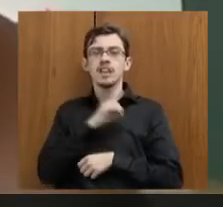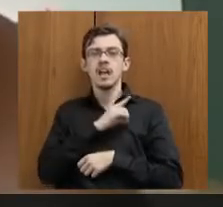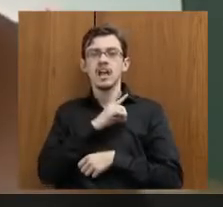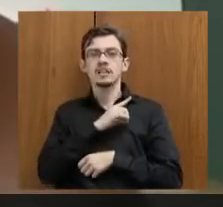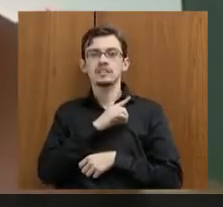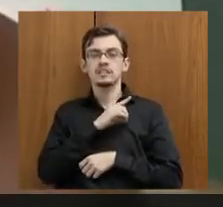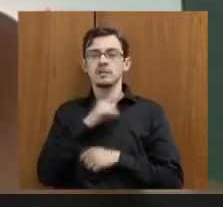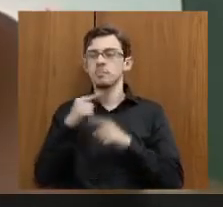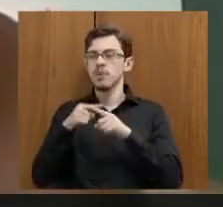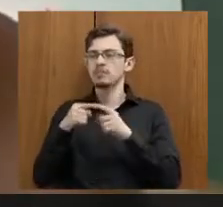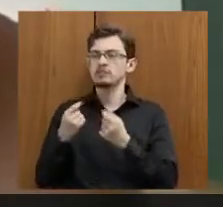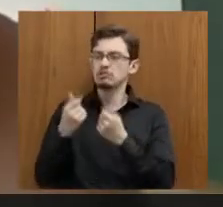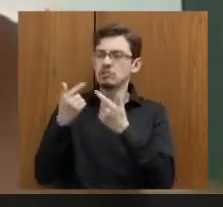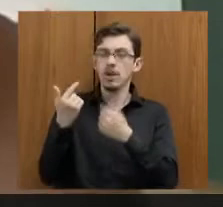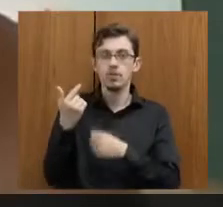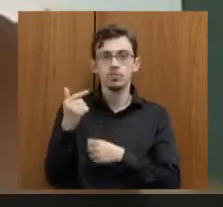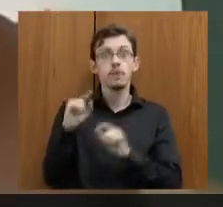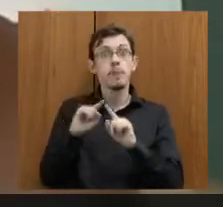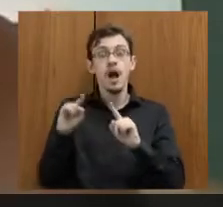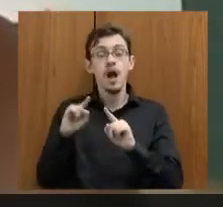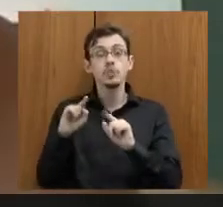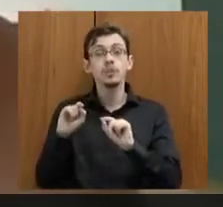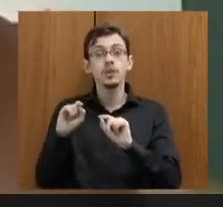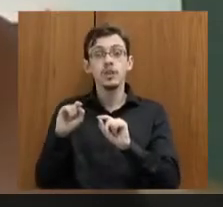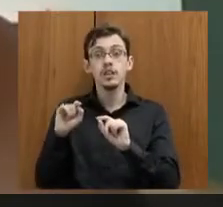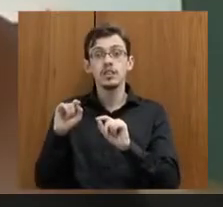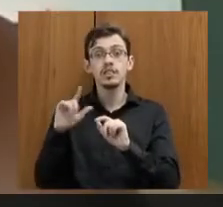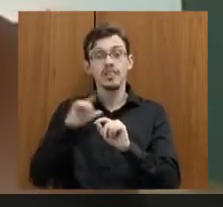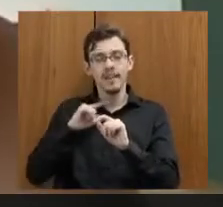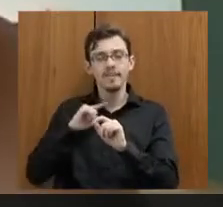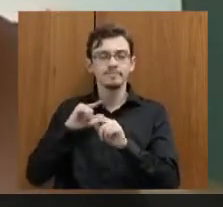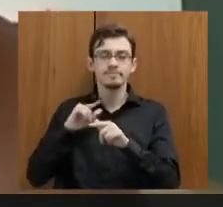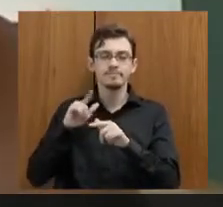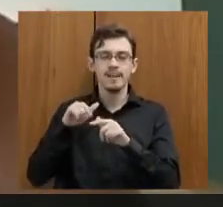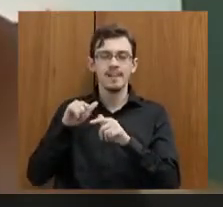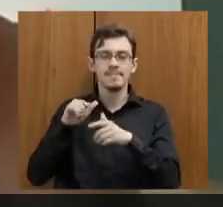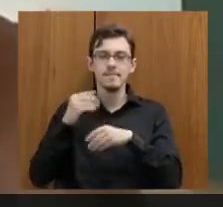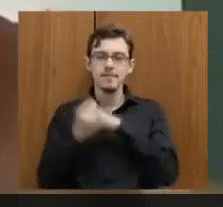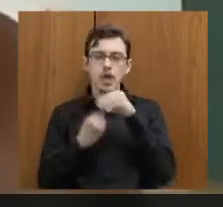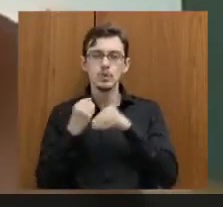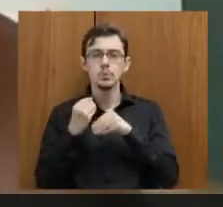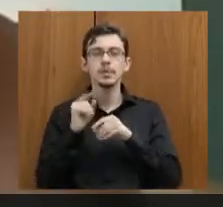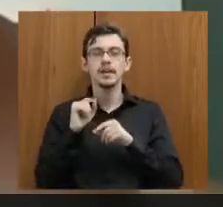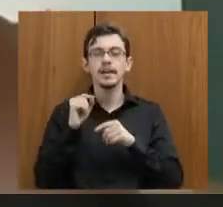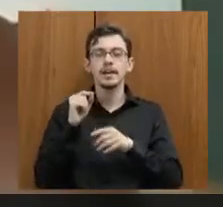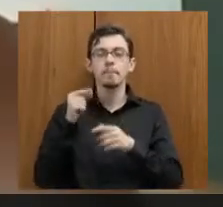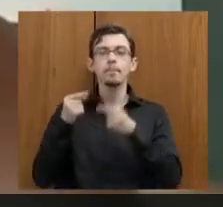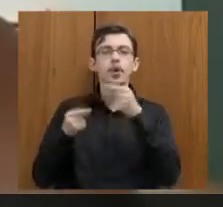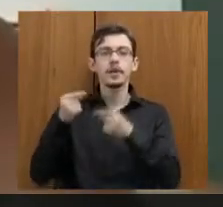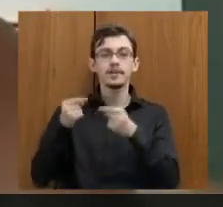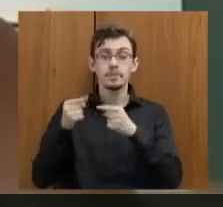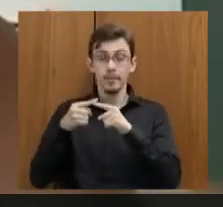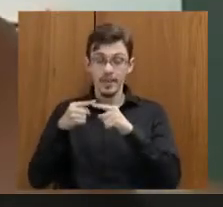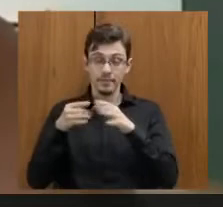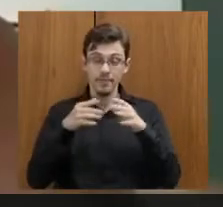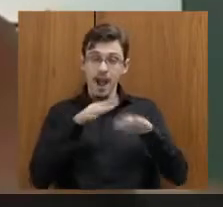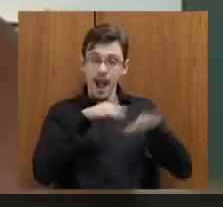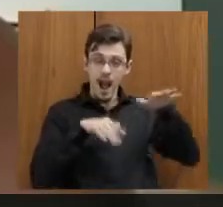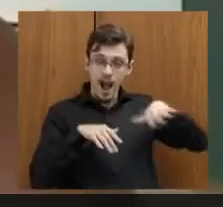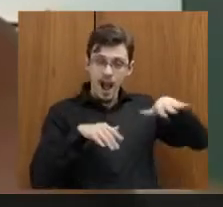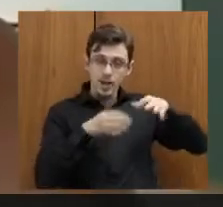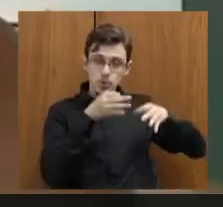orçamentária mas nós entendemos que existem questões políticas também porque questões o link a festa de políticas